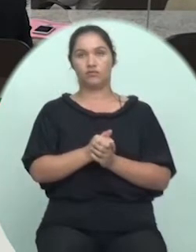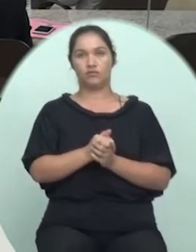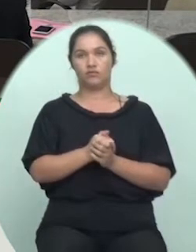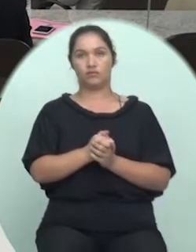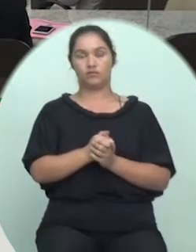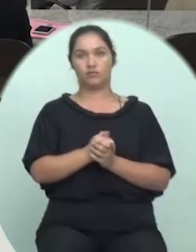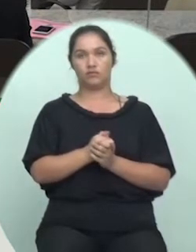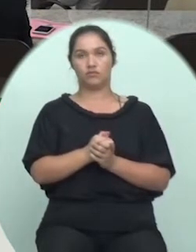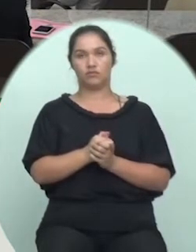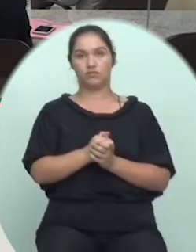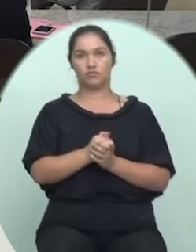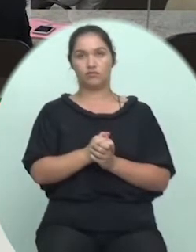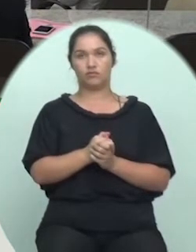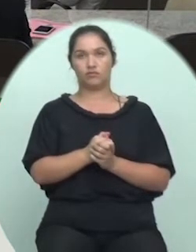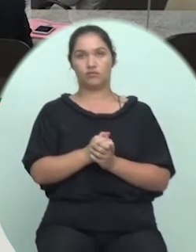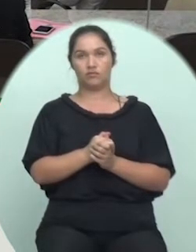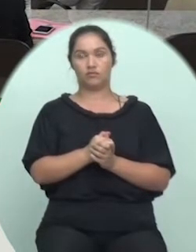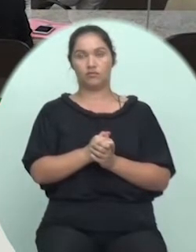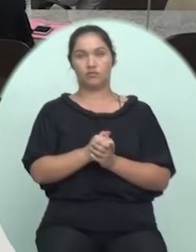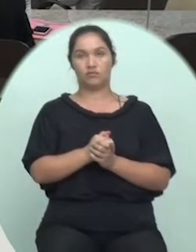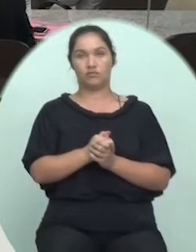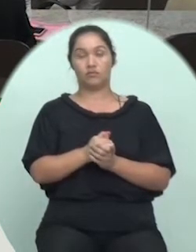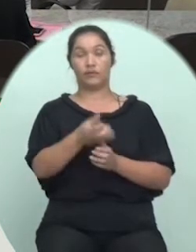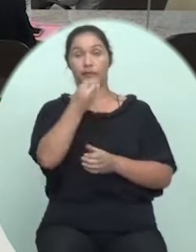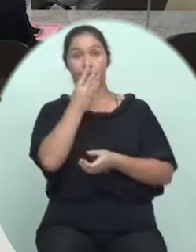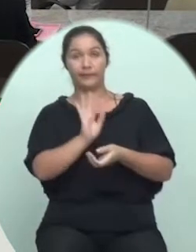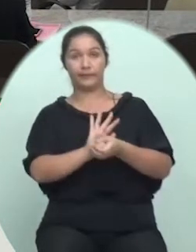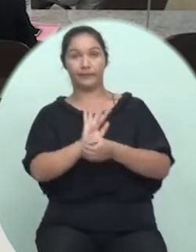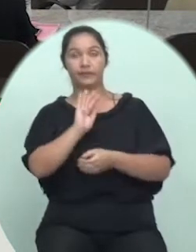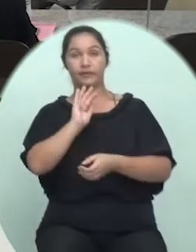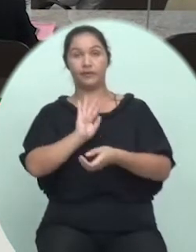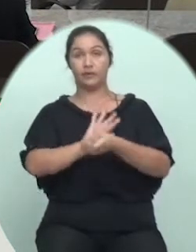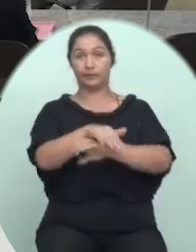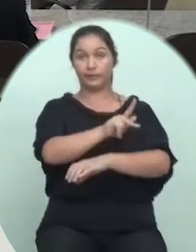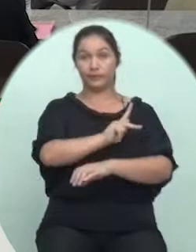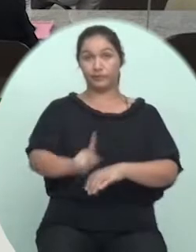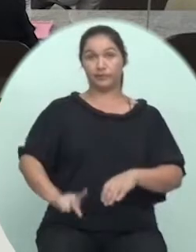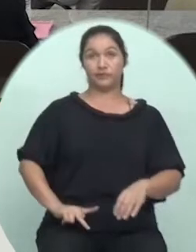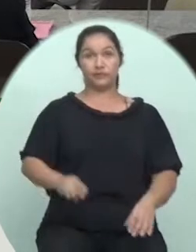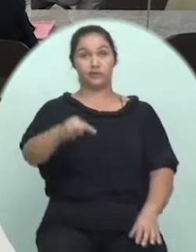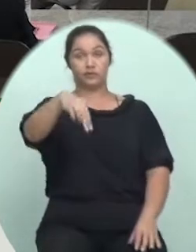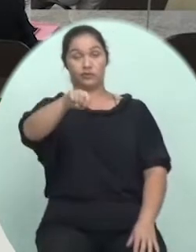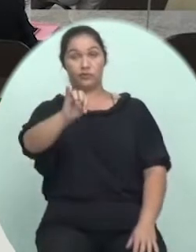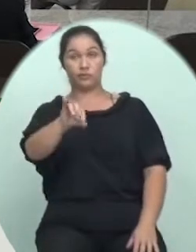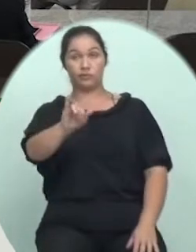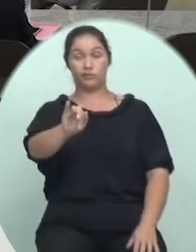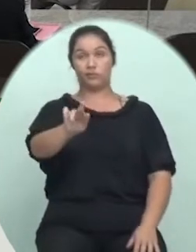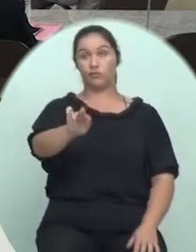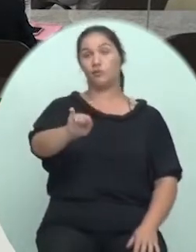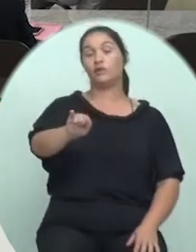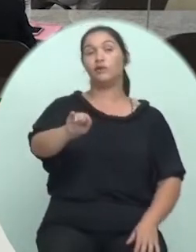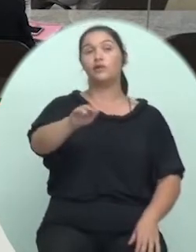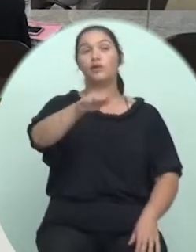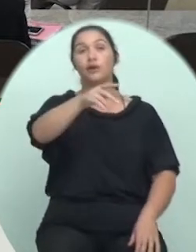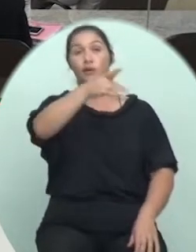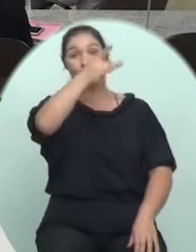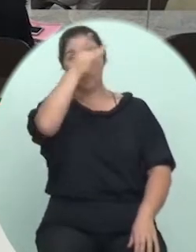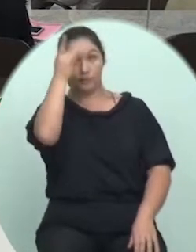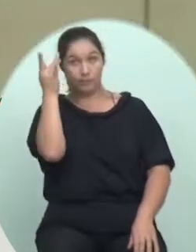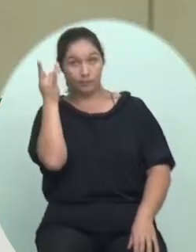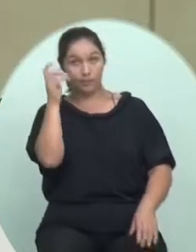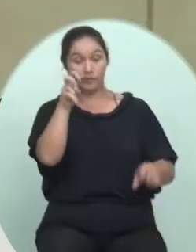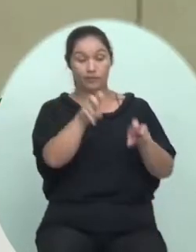Boa noite, senhor presidente, Miri, pessoal da mesa, vereadores, vereadoras, públicos assistir aqui em